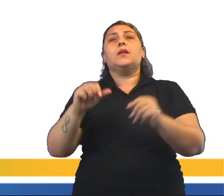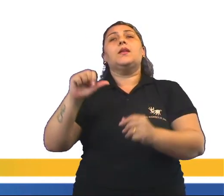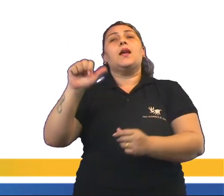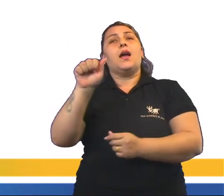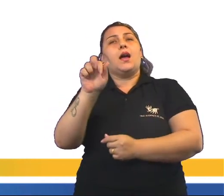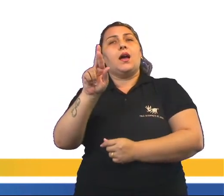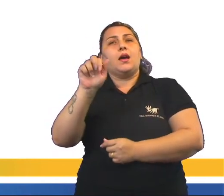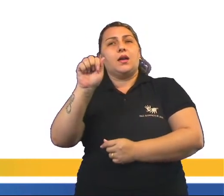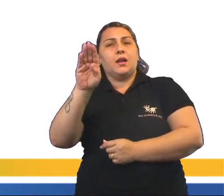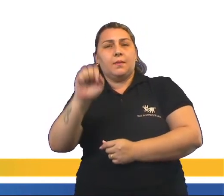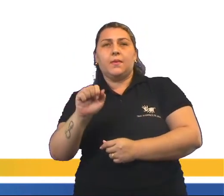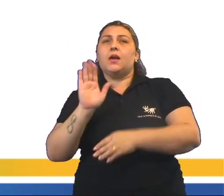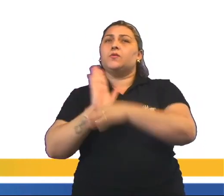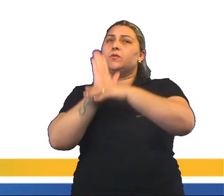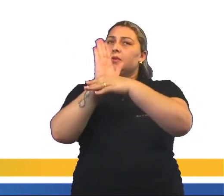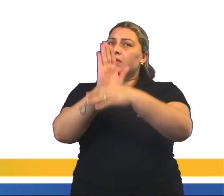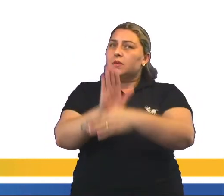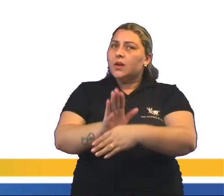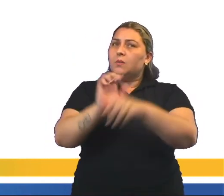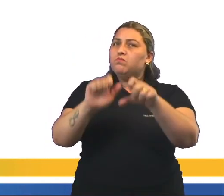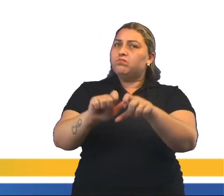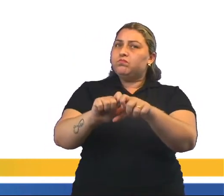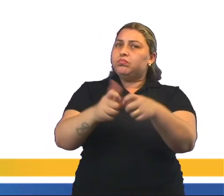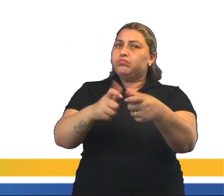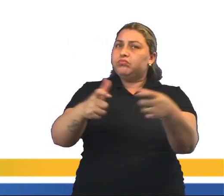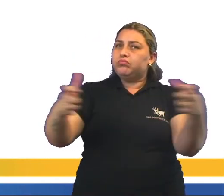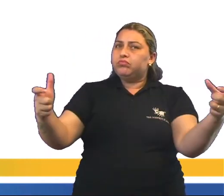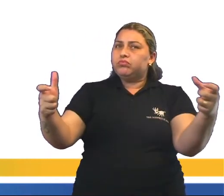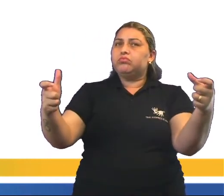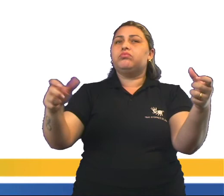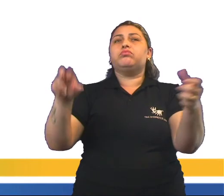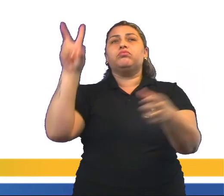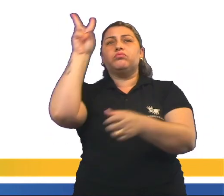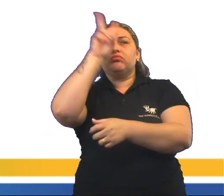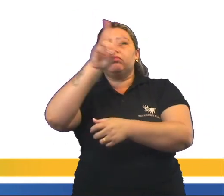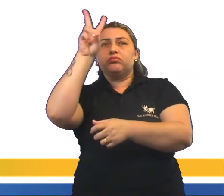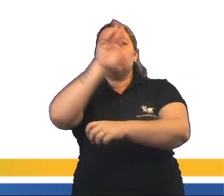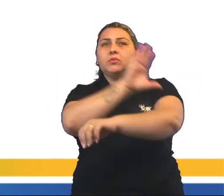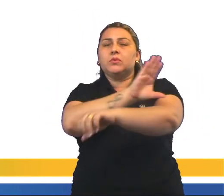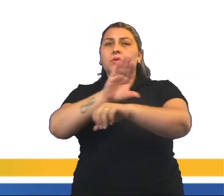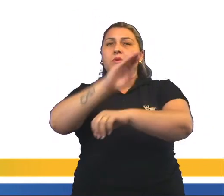árabe. Todas elas contribuíram muito, né, para ampliar ainda mais a